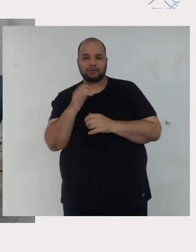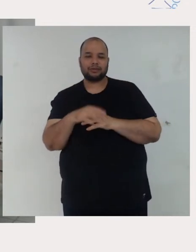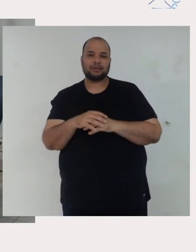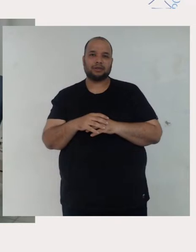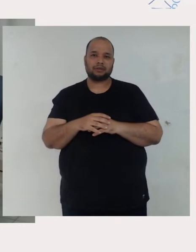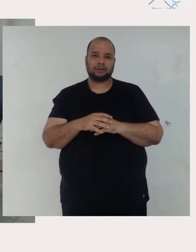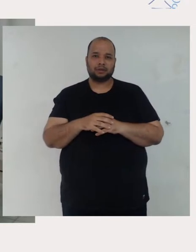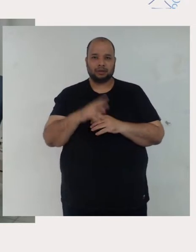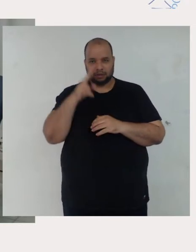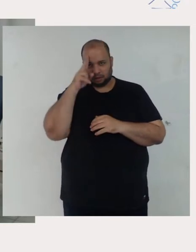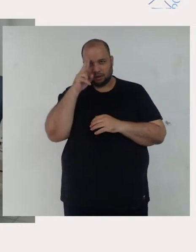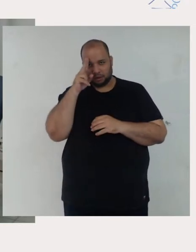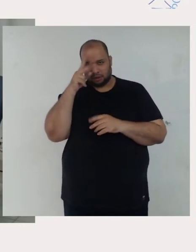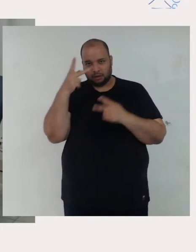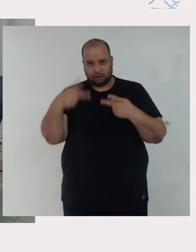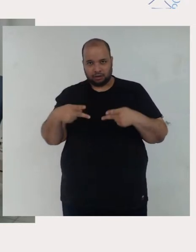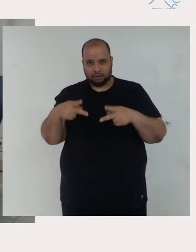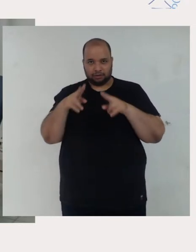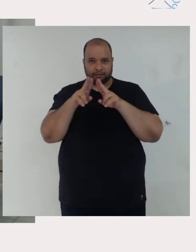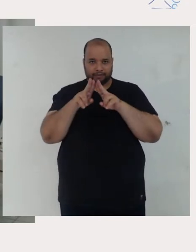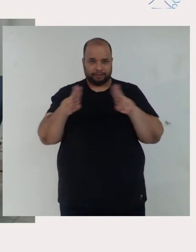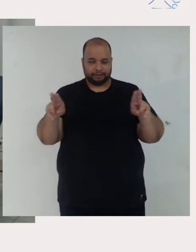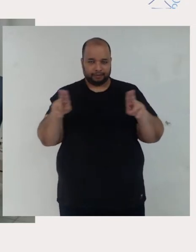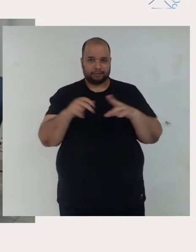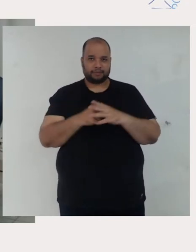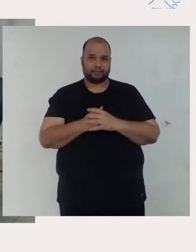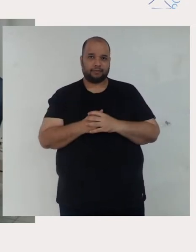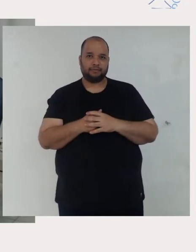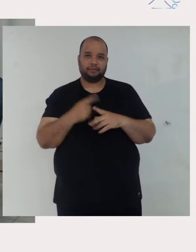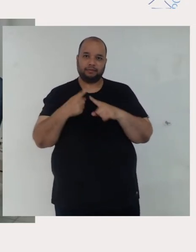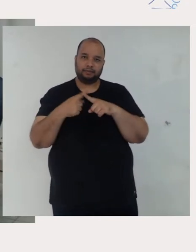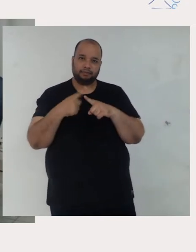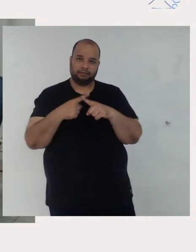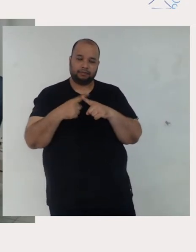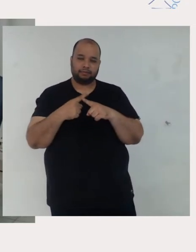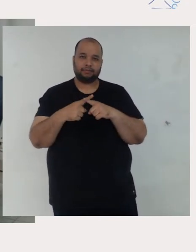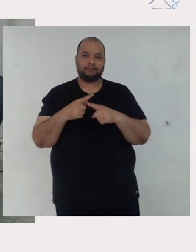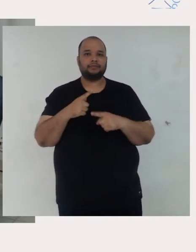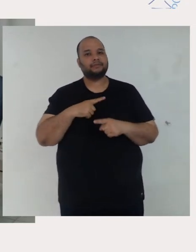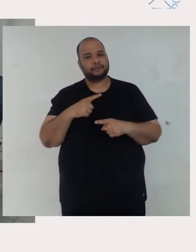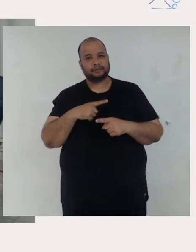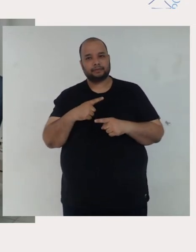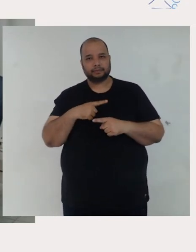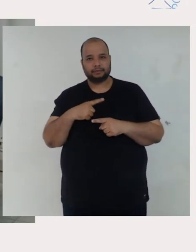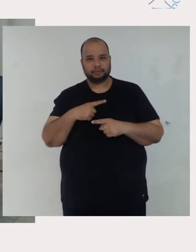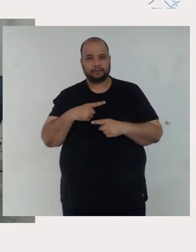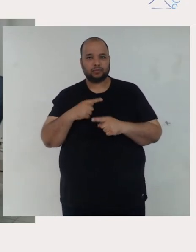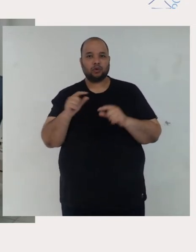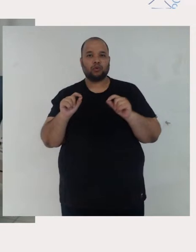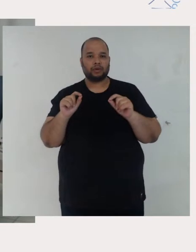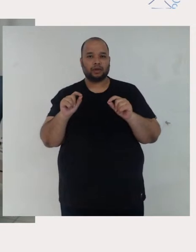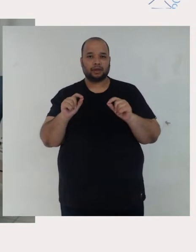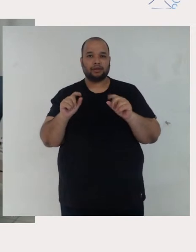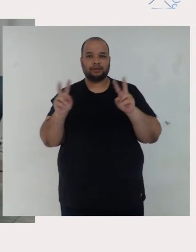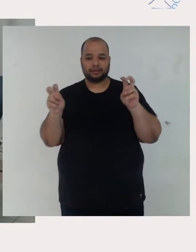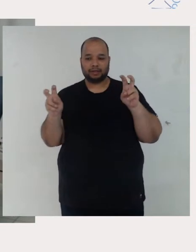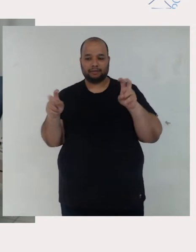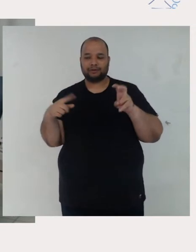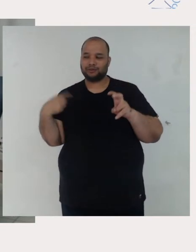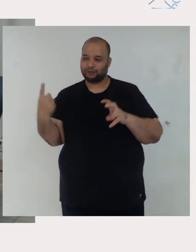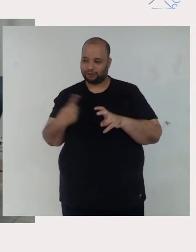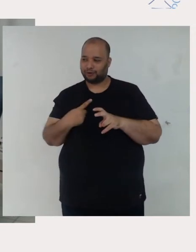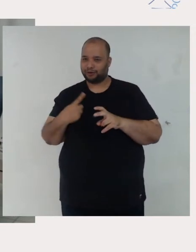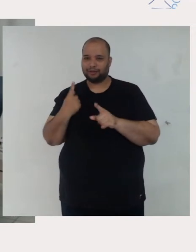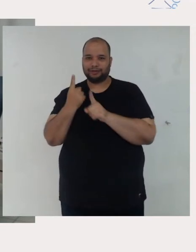um pouquinho da minha história aqui na UFSC, porque eu acho que tem muito a ver com o assunto